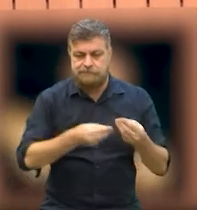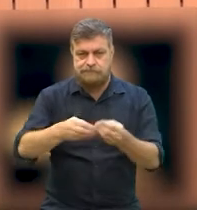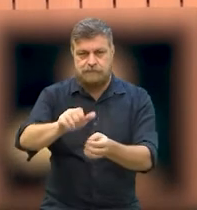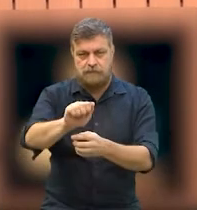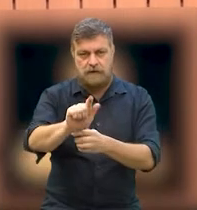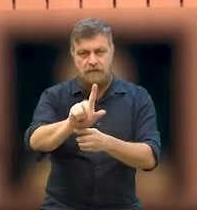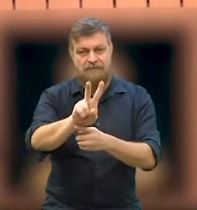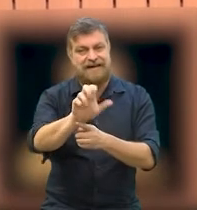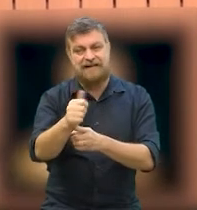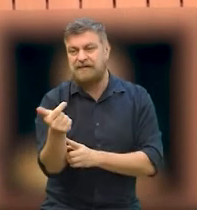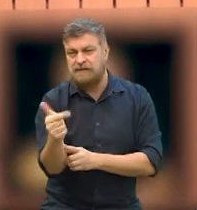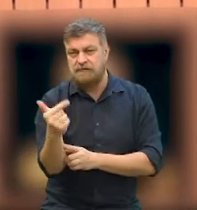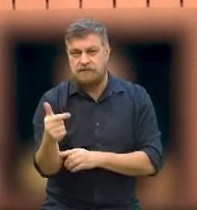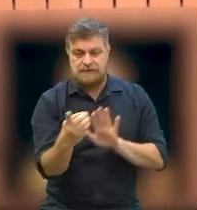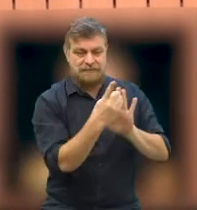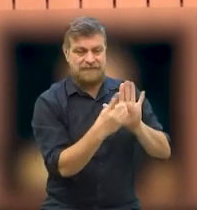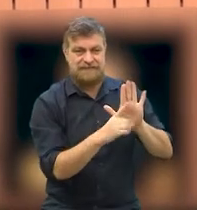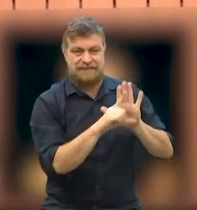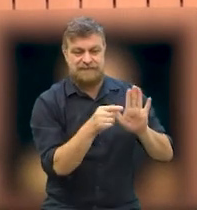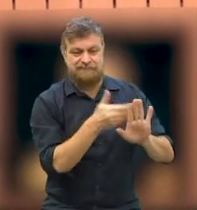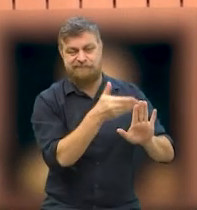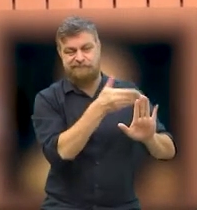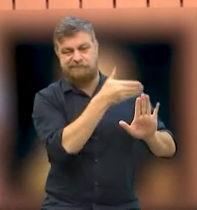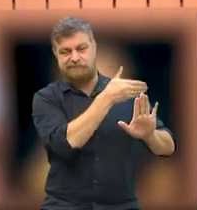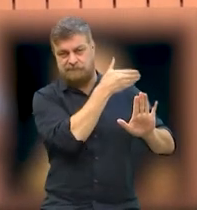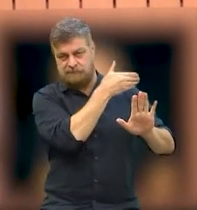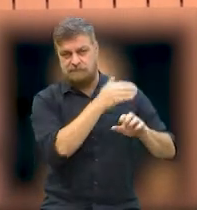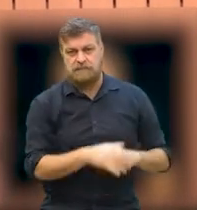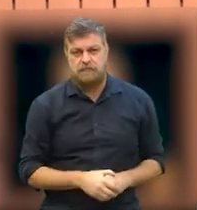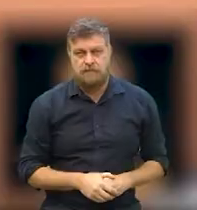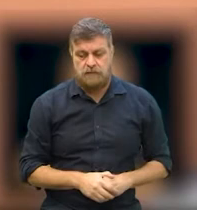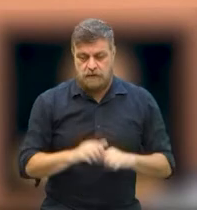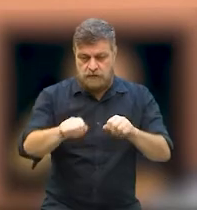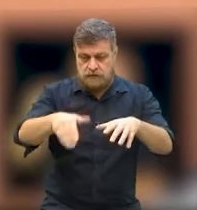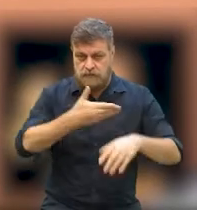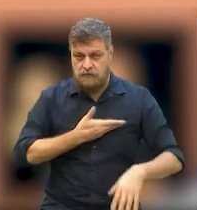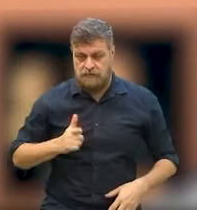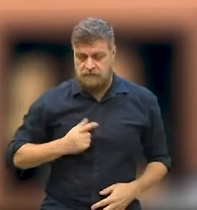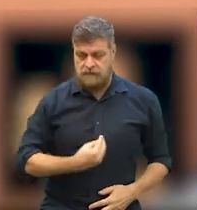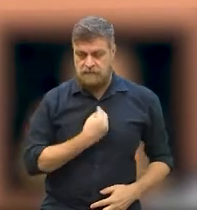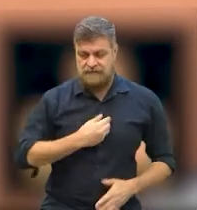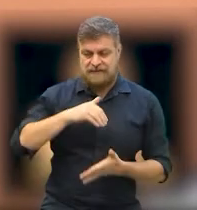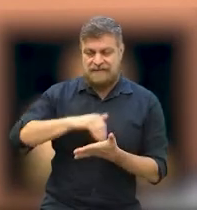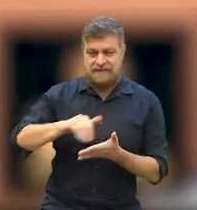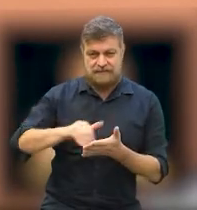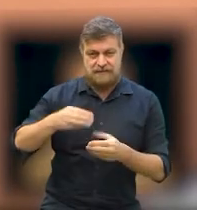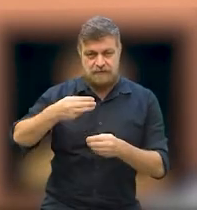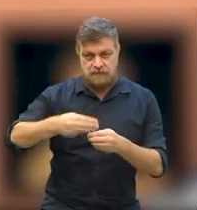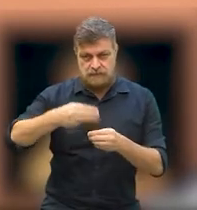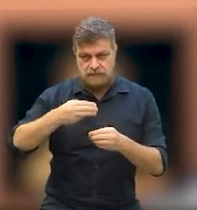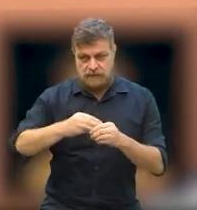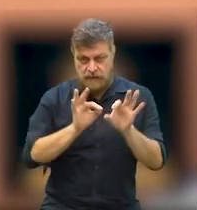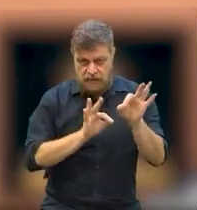dos seus alvarás por conta da aprovação dos seus decretos à época de quando foram aprovados. A audiência contou com a presença da